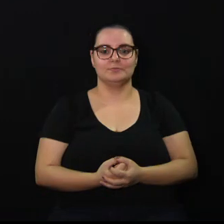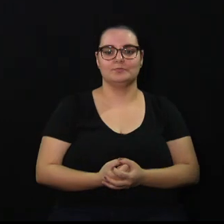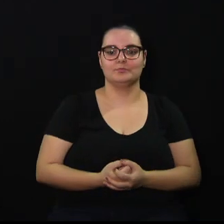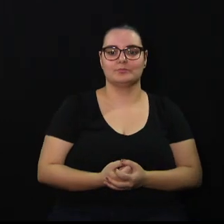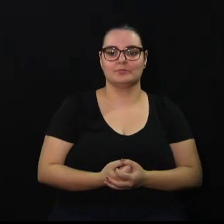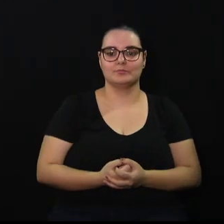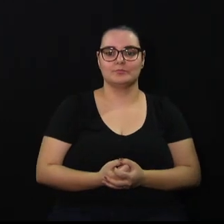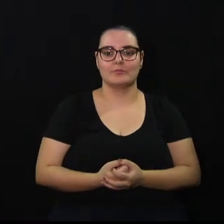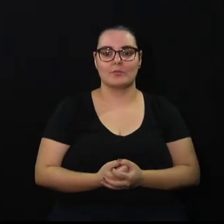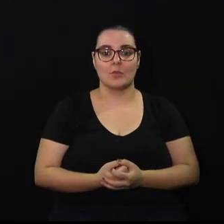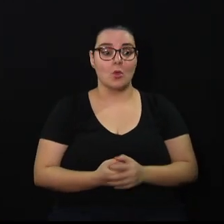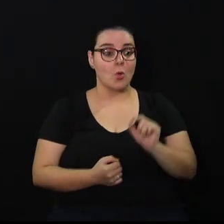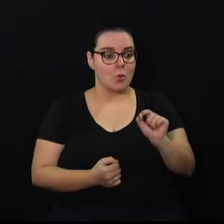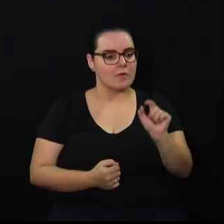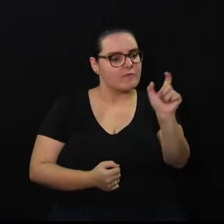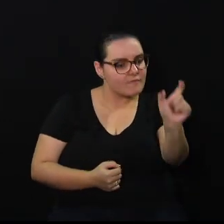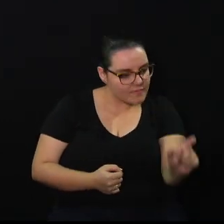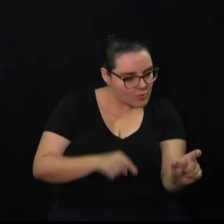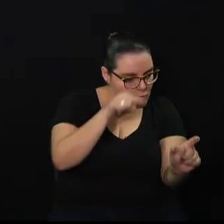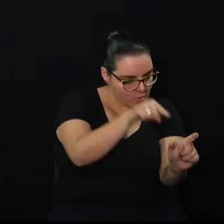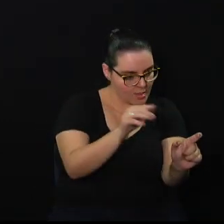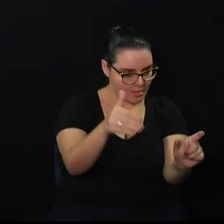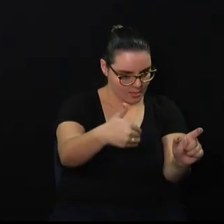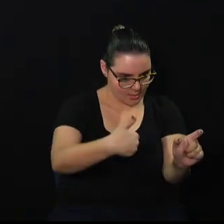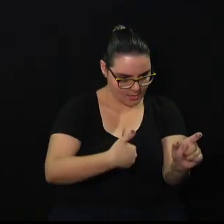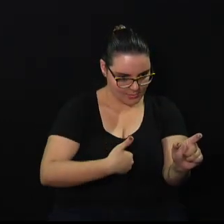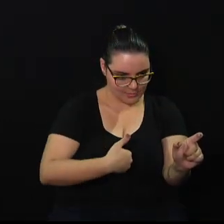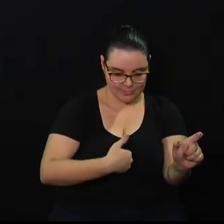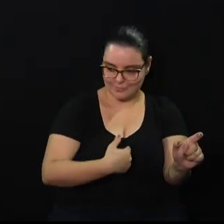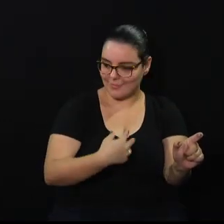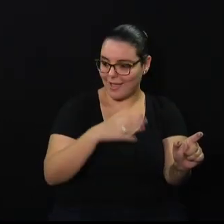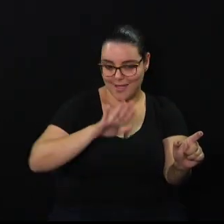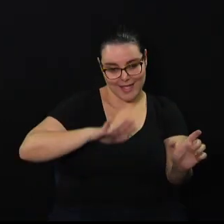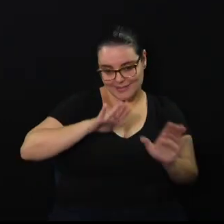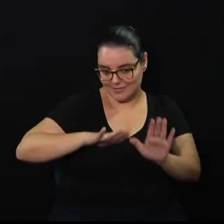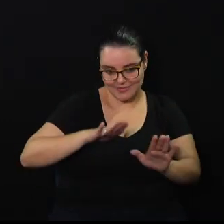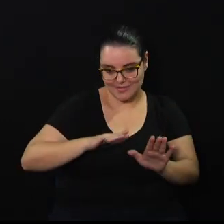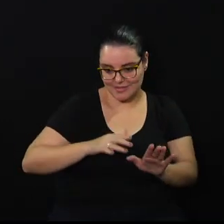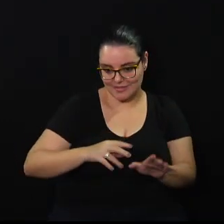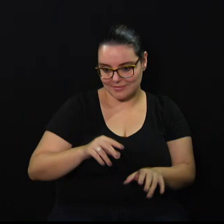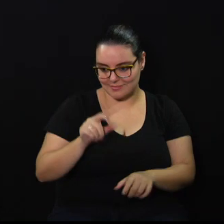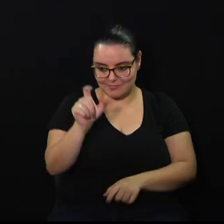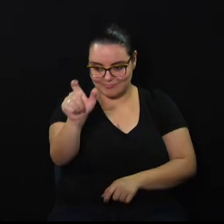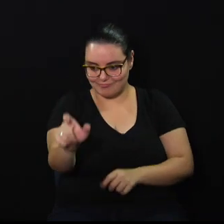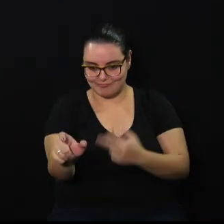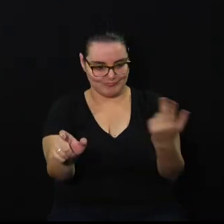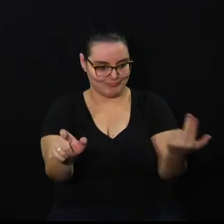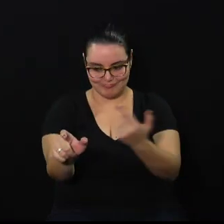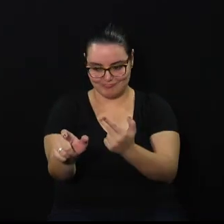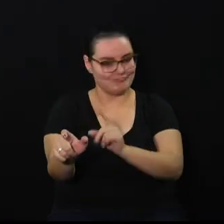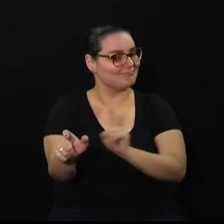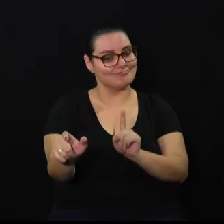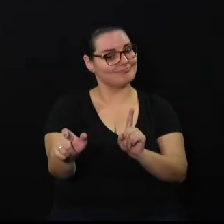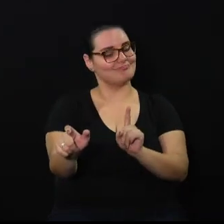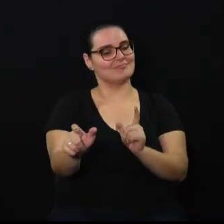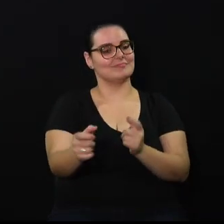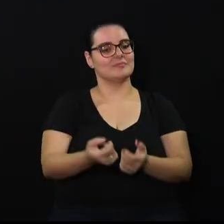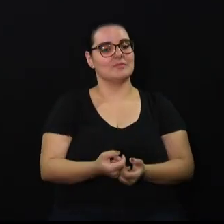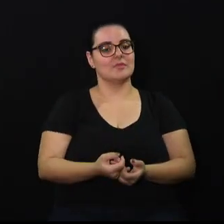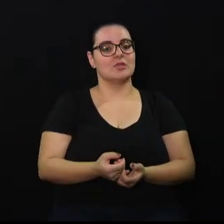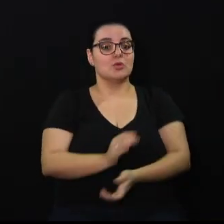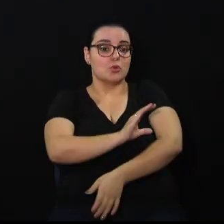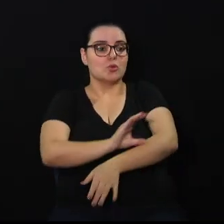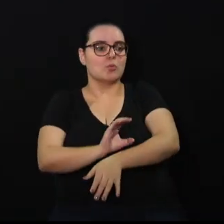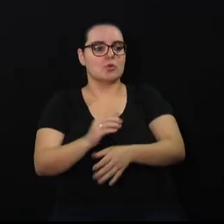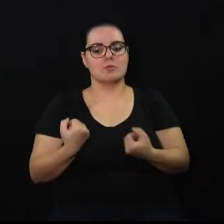fazer com outro artista né então essa essa variedade grande do espectro e as questões comportamentais que